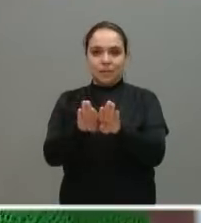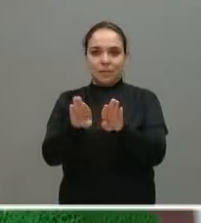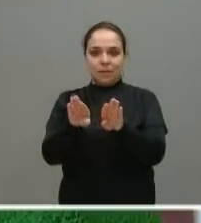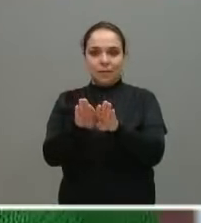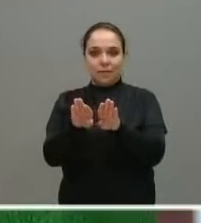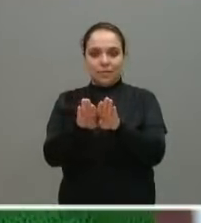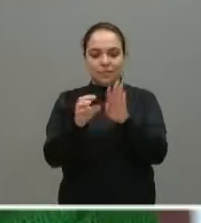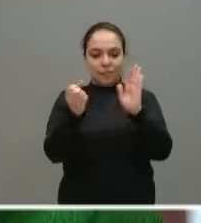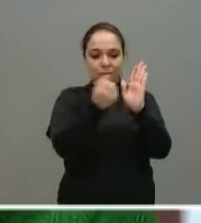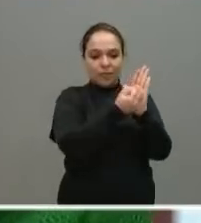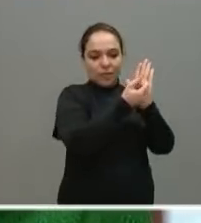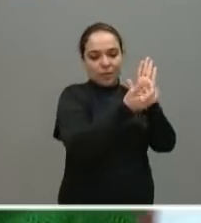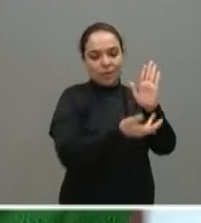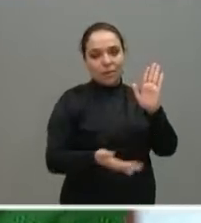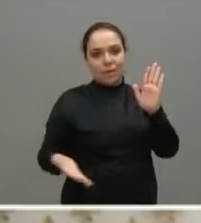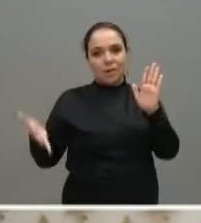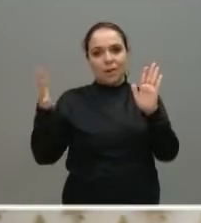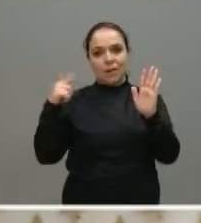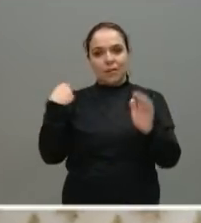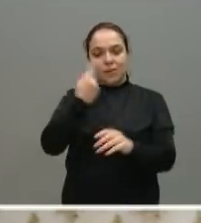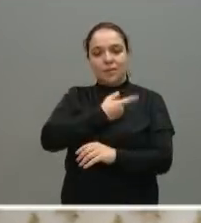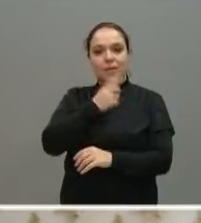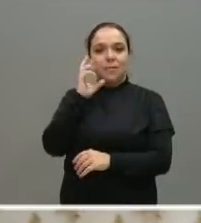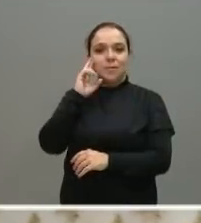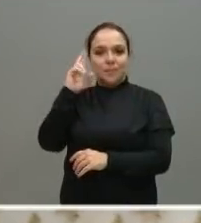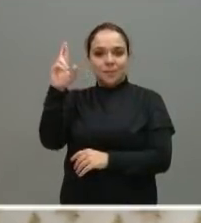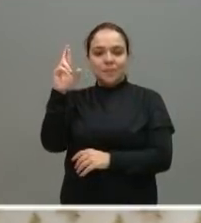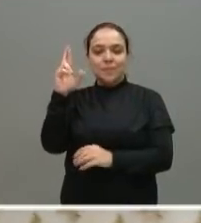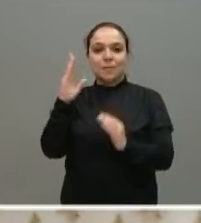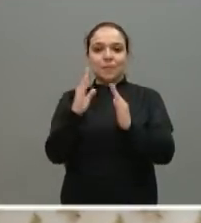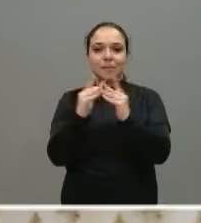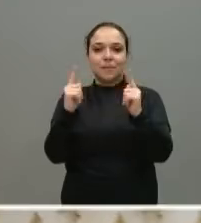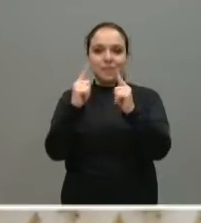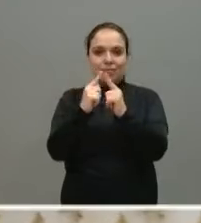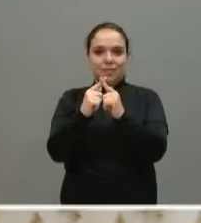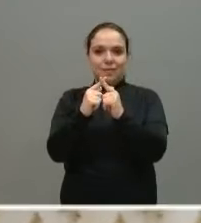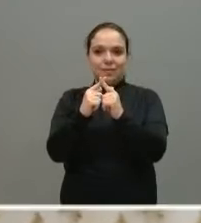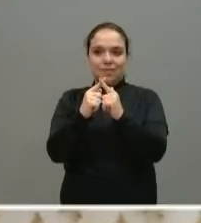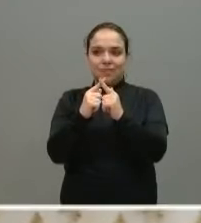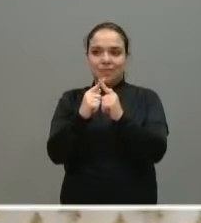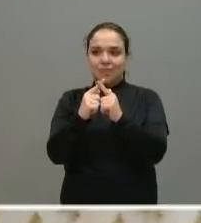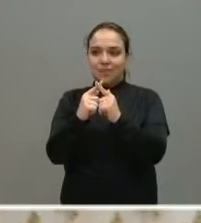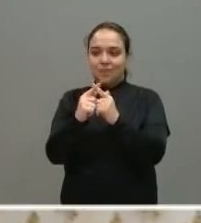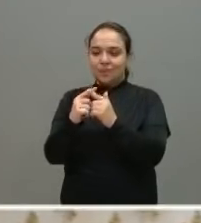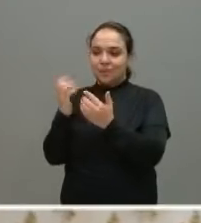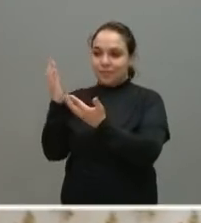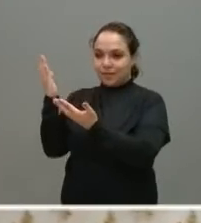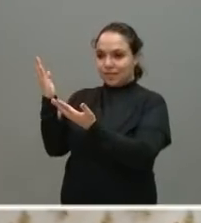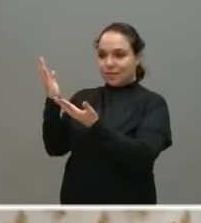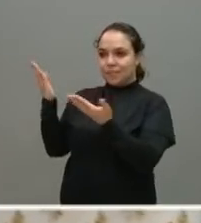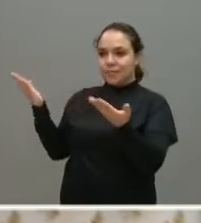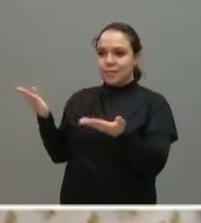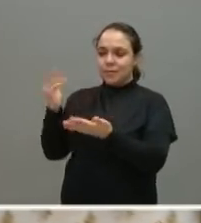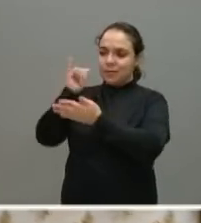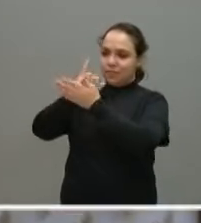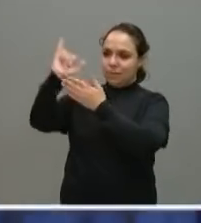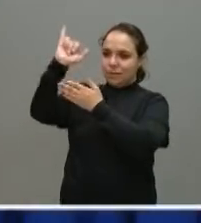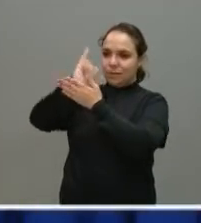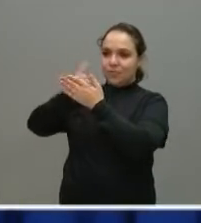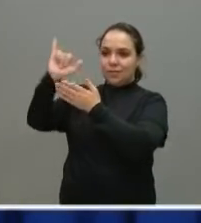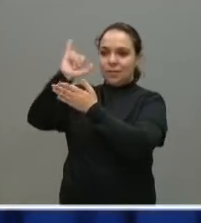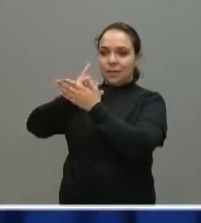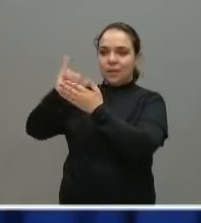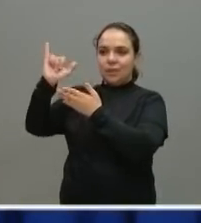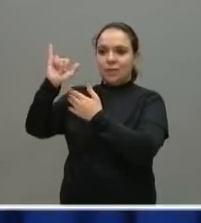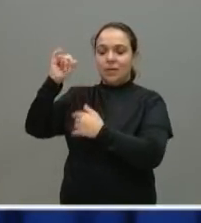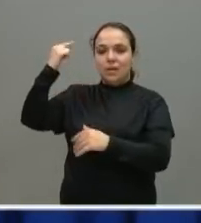Santas Chagas de Nosso Senhor, sob impulso e a intercessão de Santa